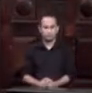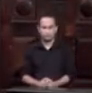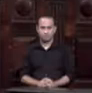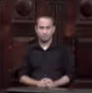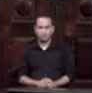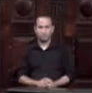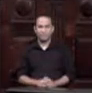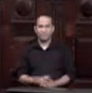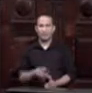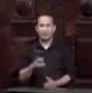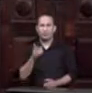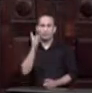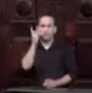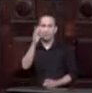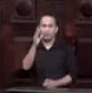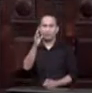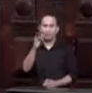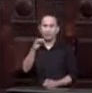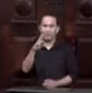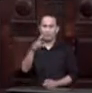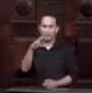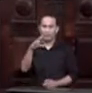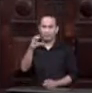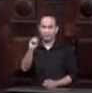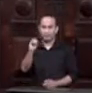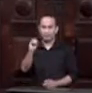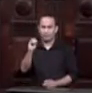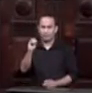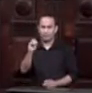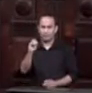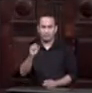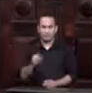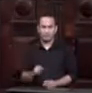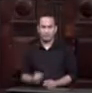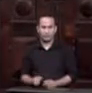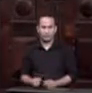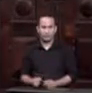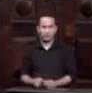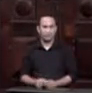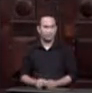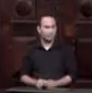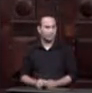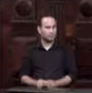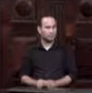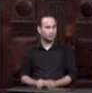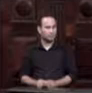Deputado Flávio Serafini. Se possível, respeitar aquele acordo nosso de 3 minutos.